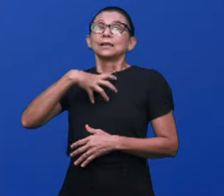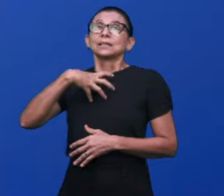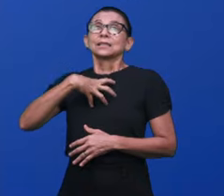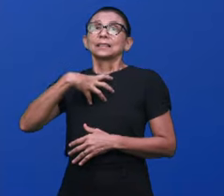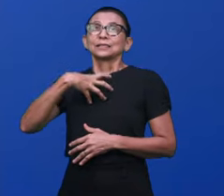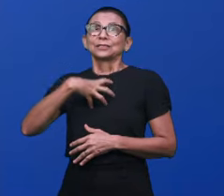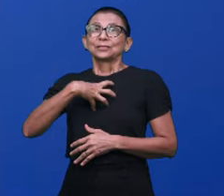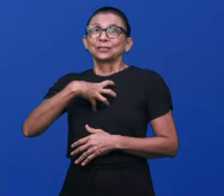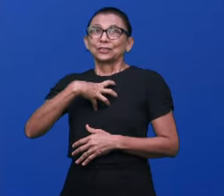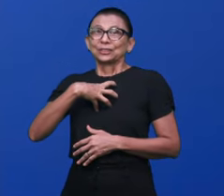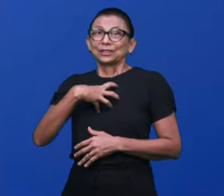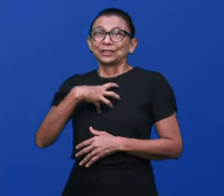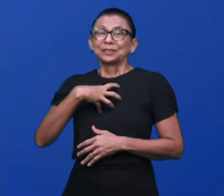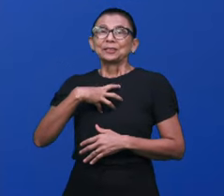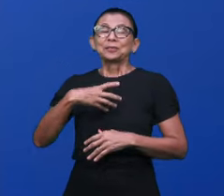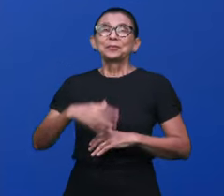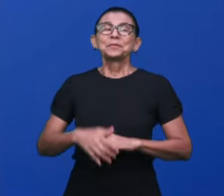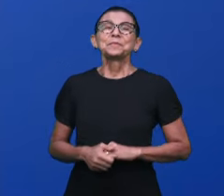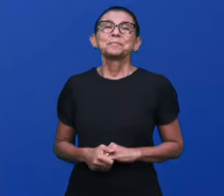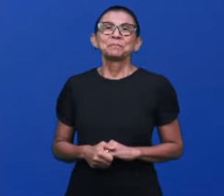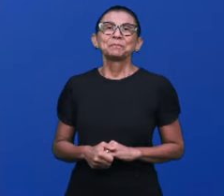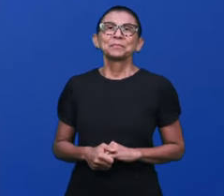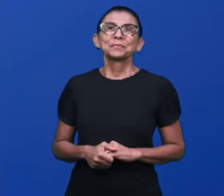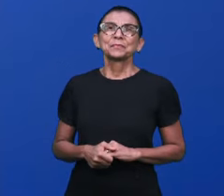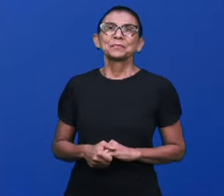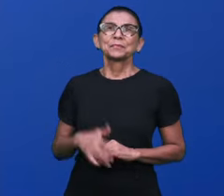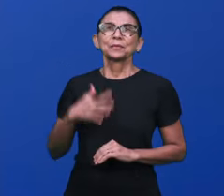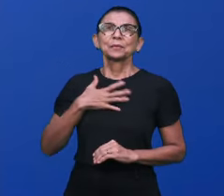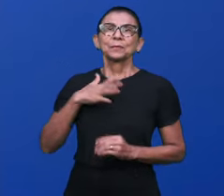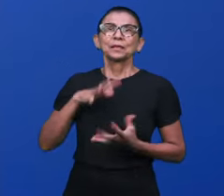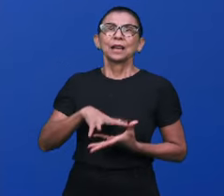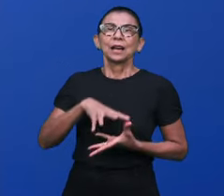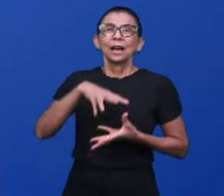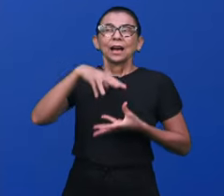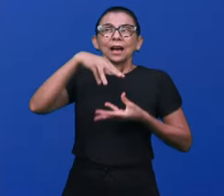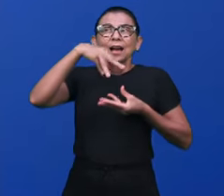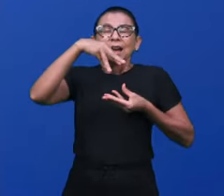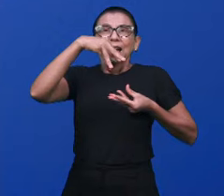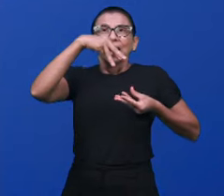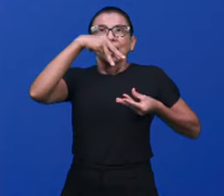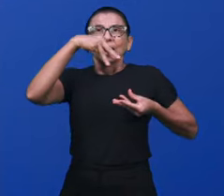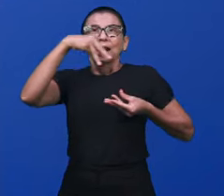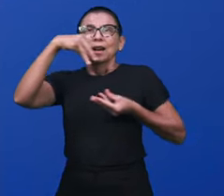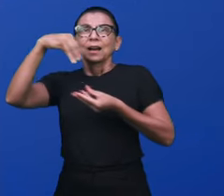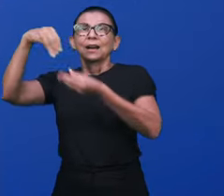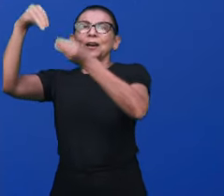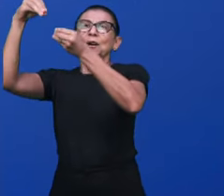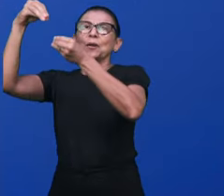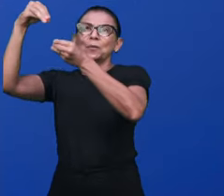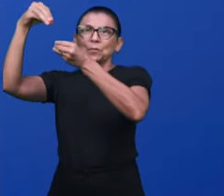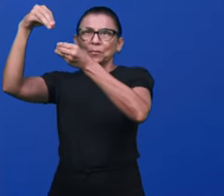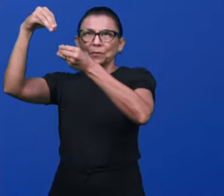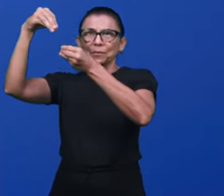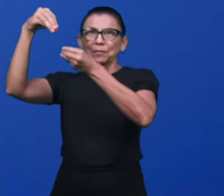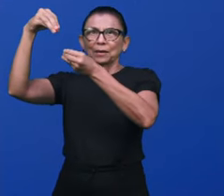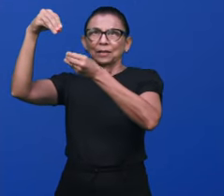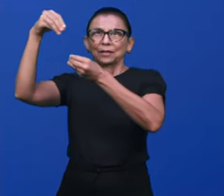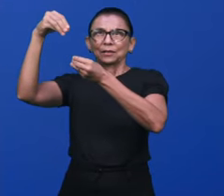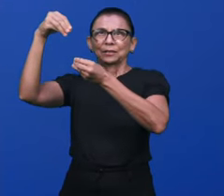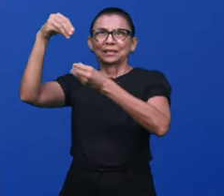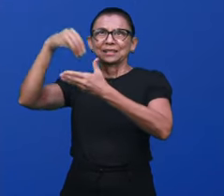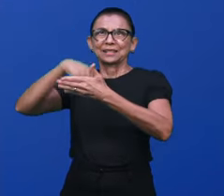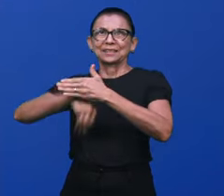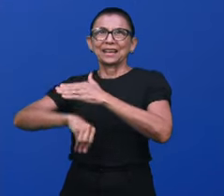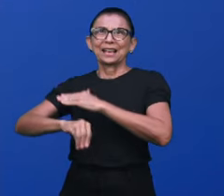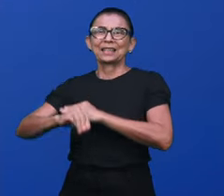supiera, mi alma me puso entre los